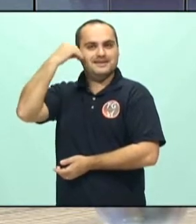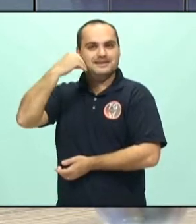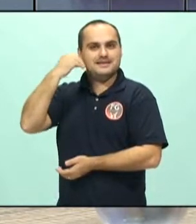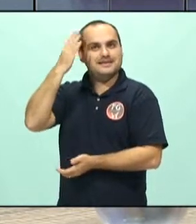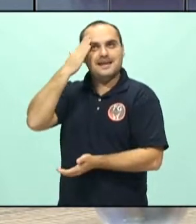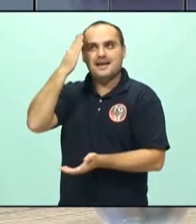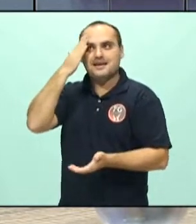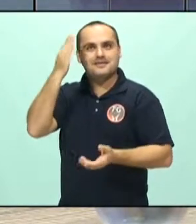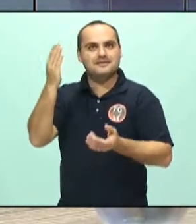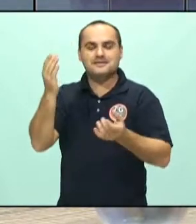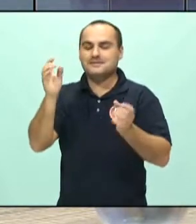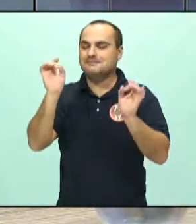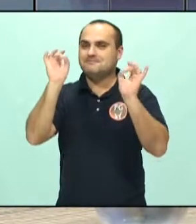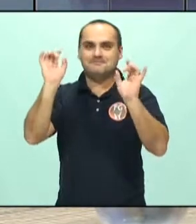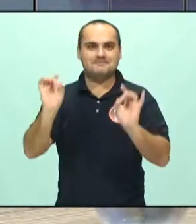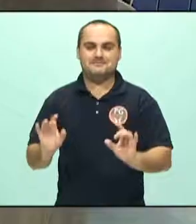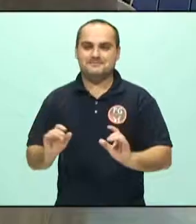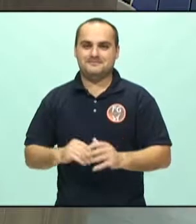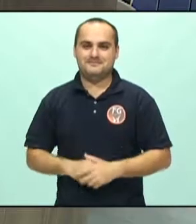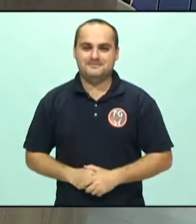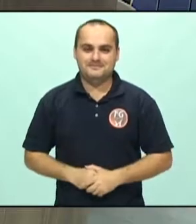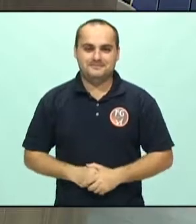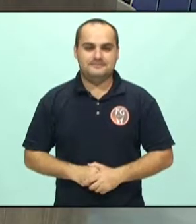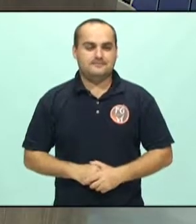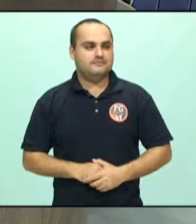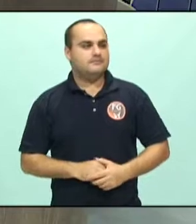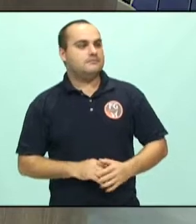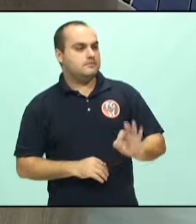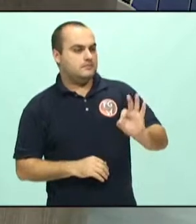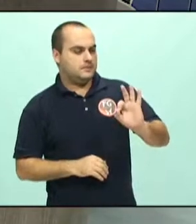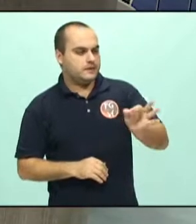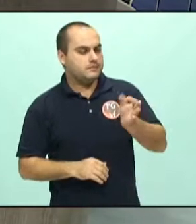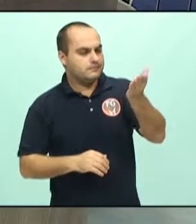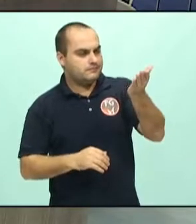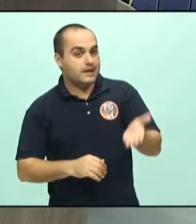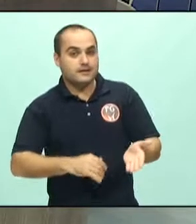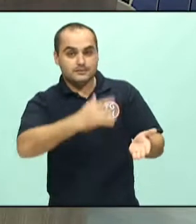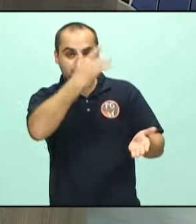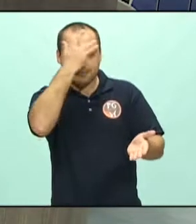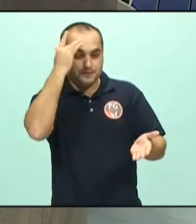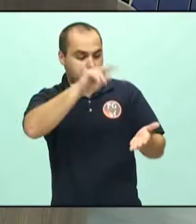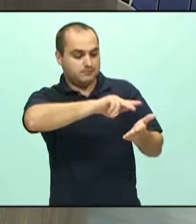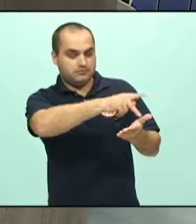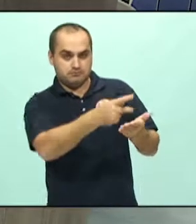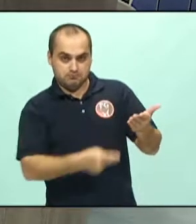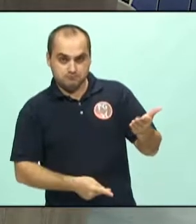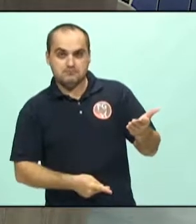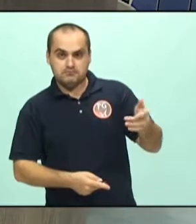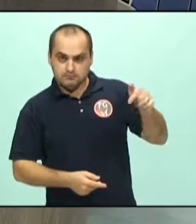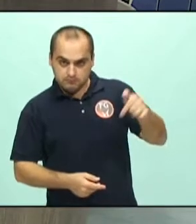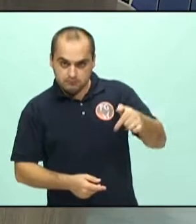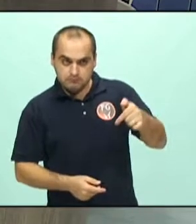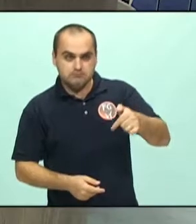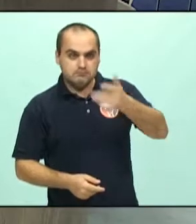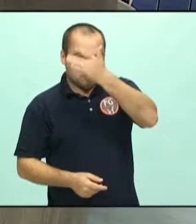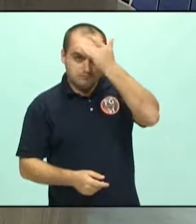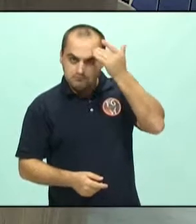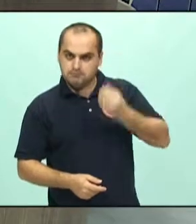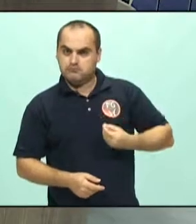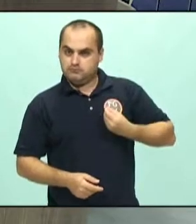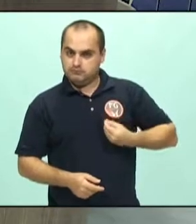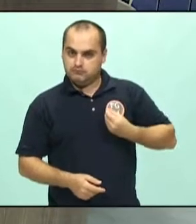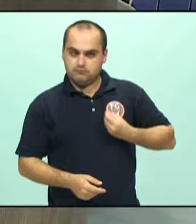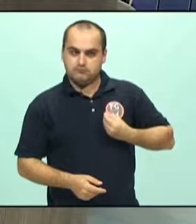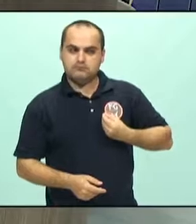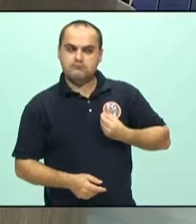tenho nem palavras para explicar. Desses poetas nacionais que estão presentes e são homenageados porque são trabalhados durante o